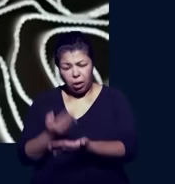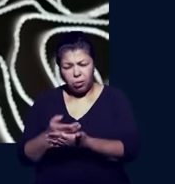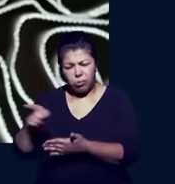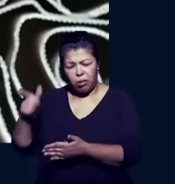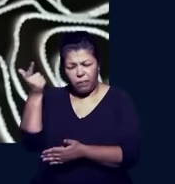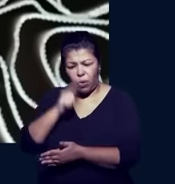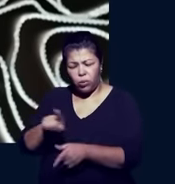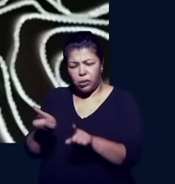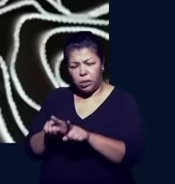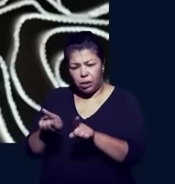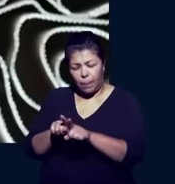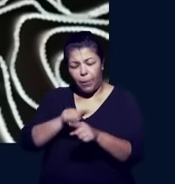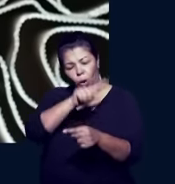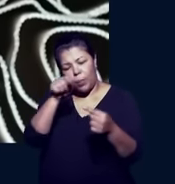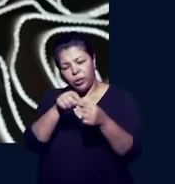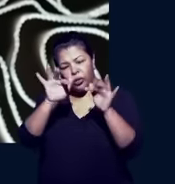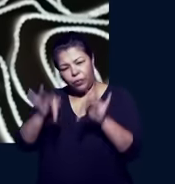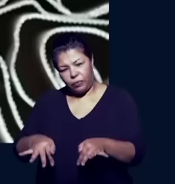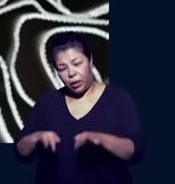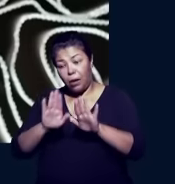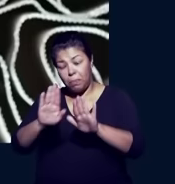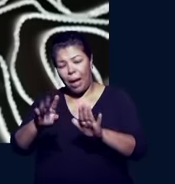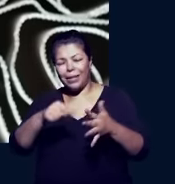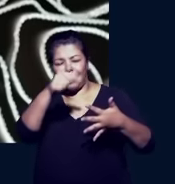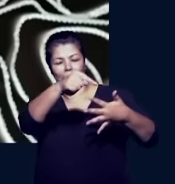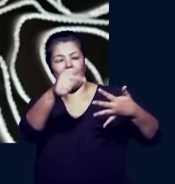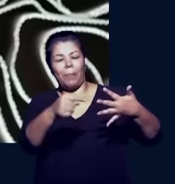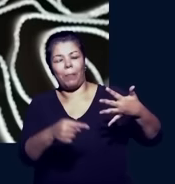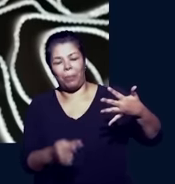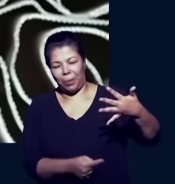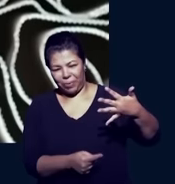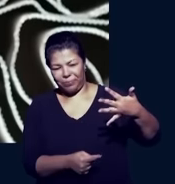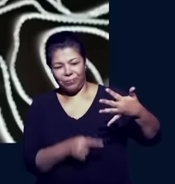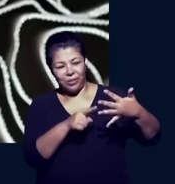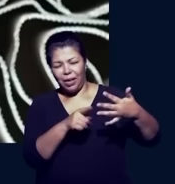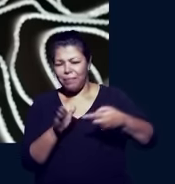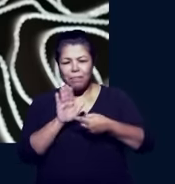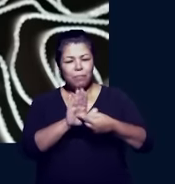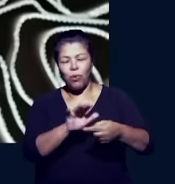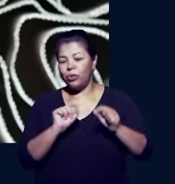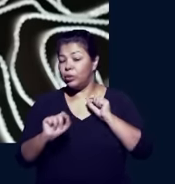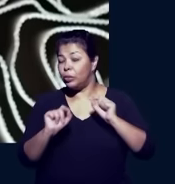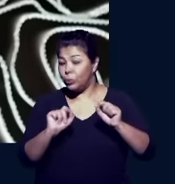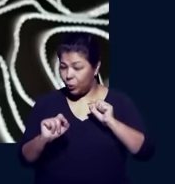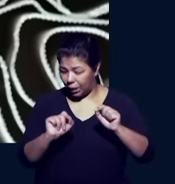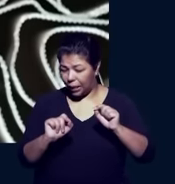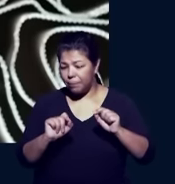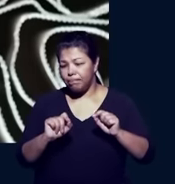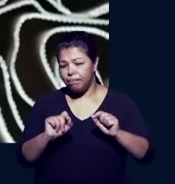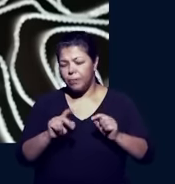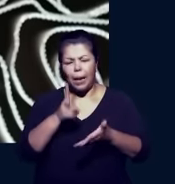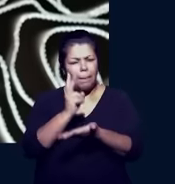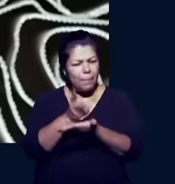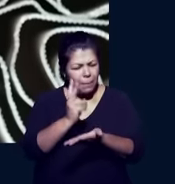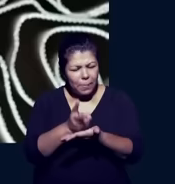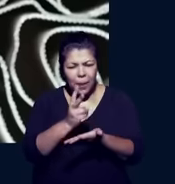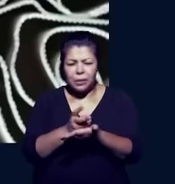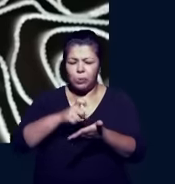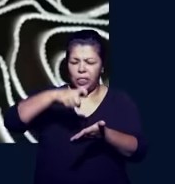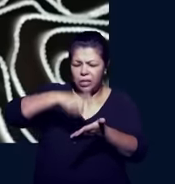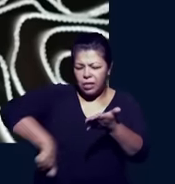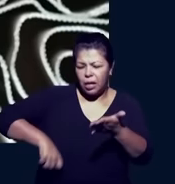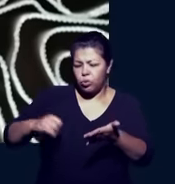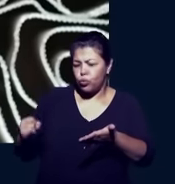final de quantitative Titan agora esses fatores todos indicam que mesmo com a taxa de juros cedendo numa